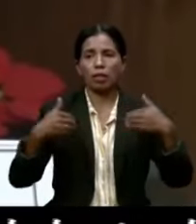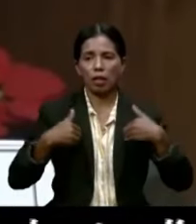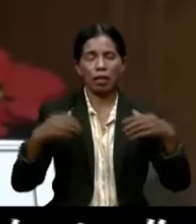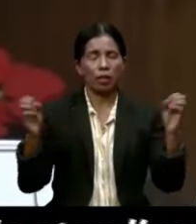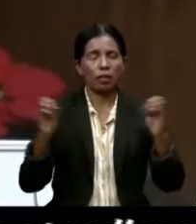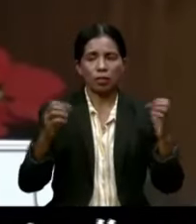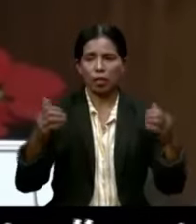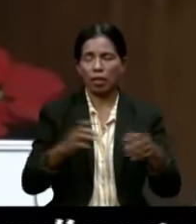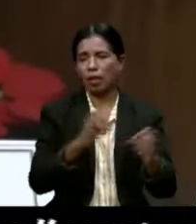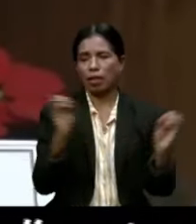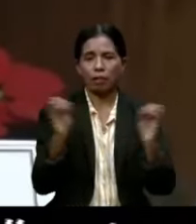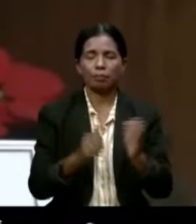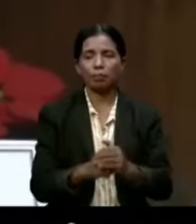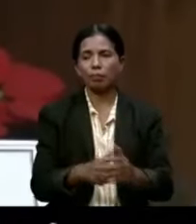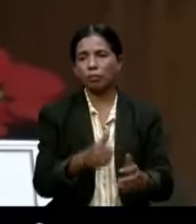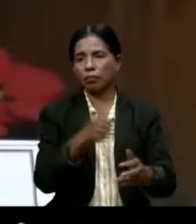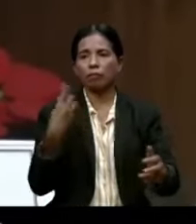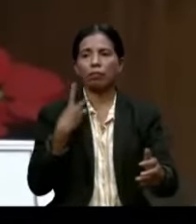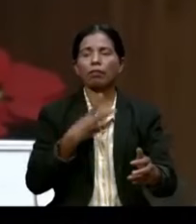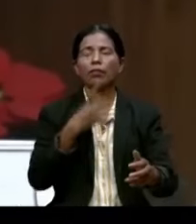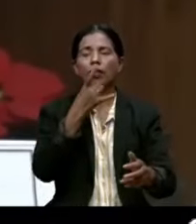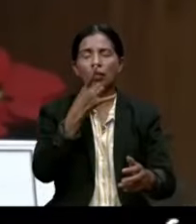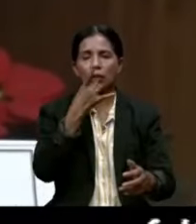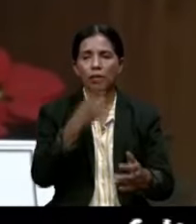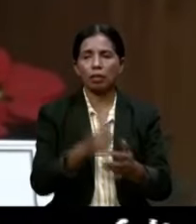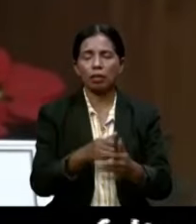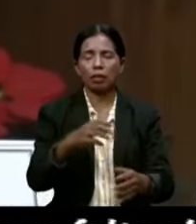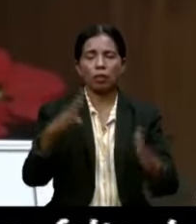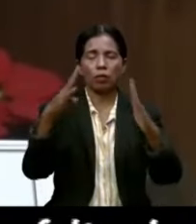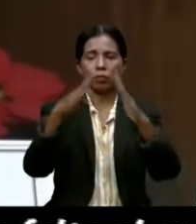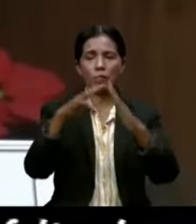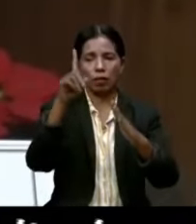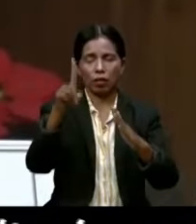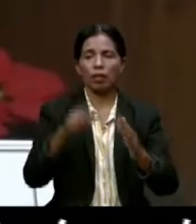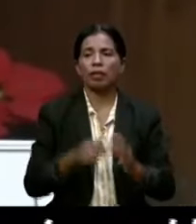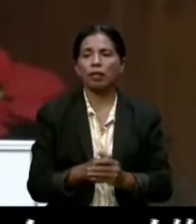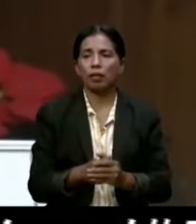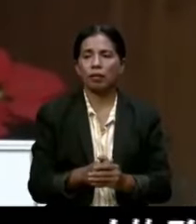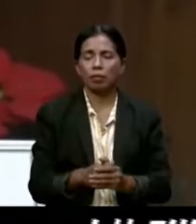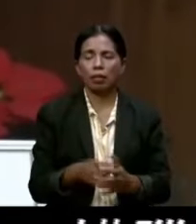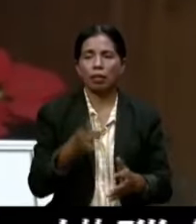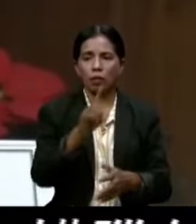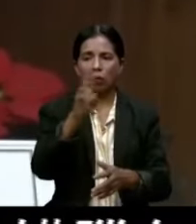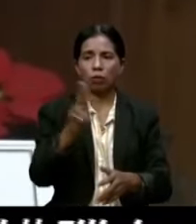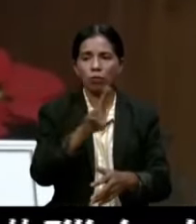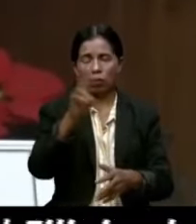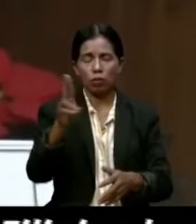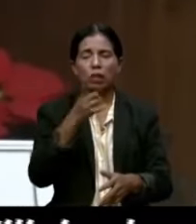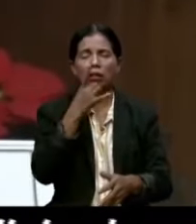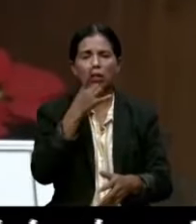laia da de balo utiliza energia ne uma ida mas bela usa energia ne makasta